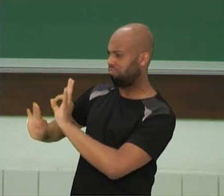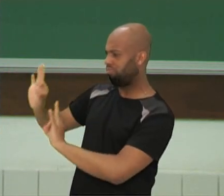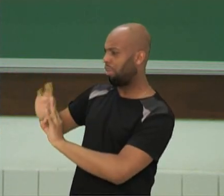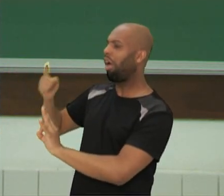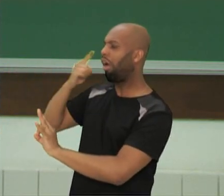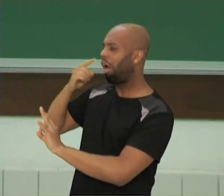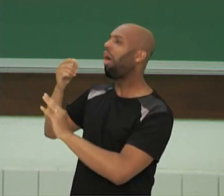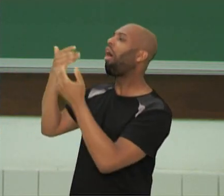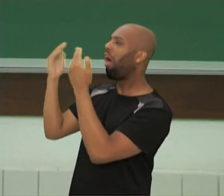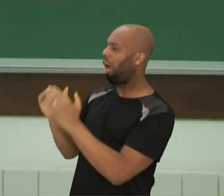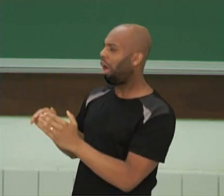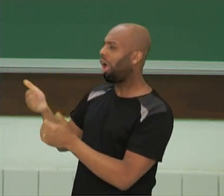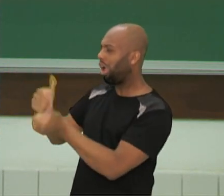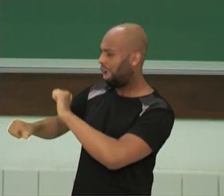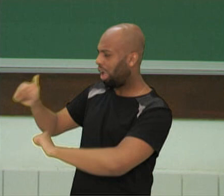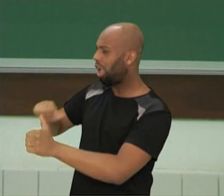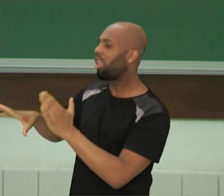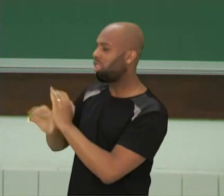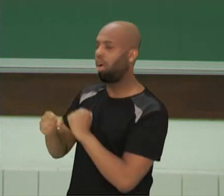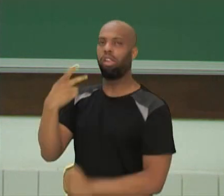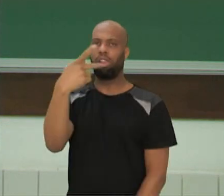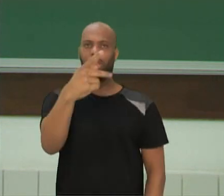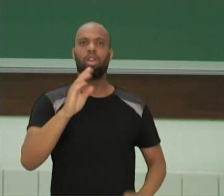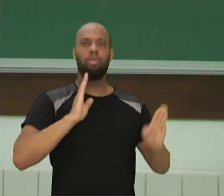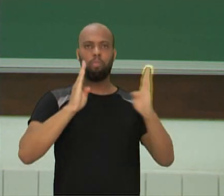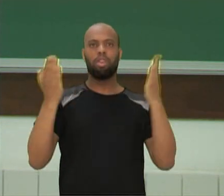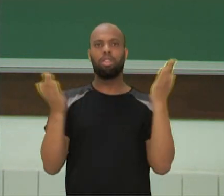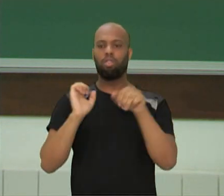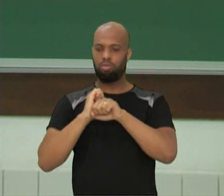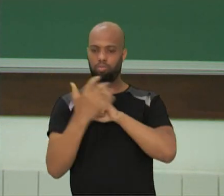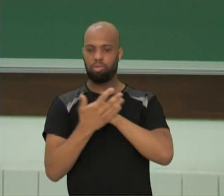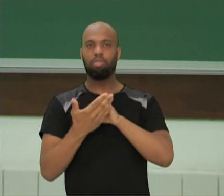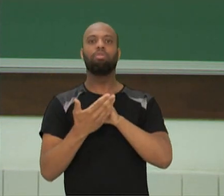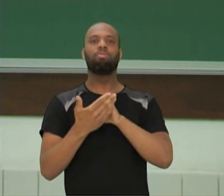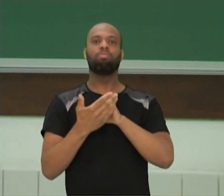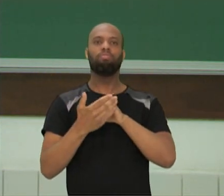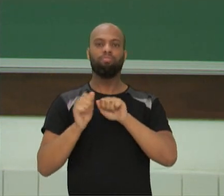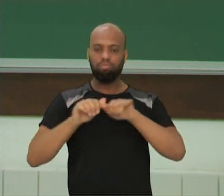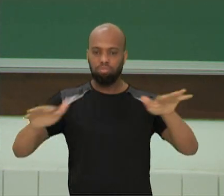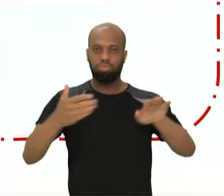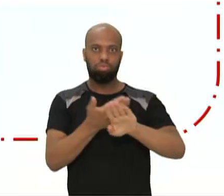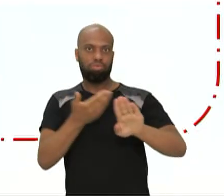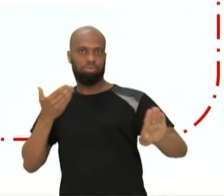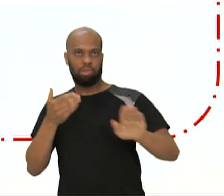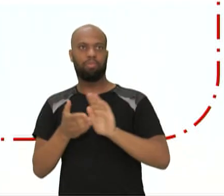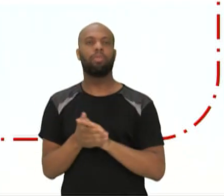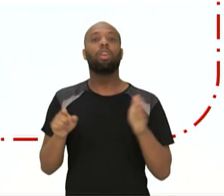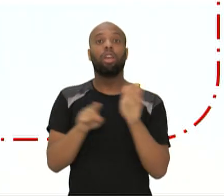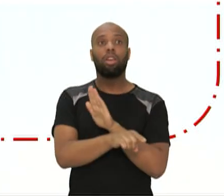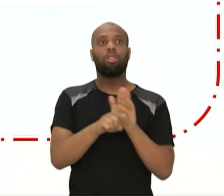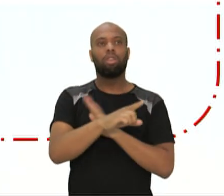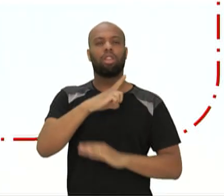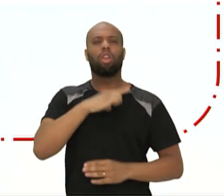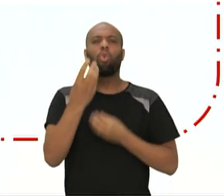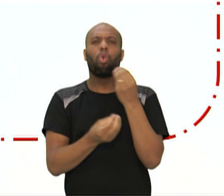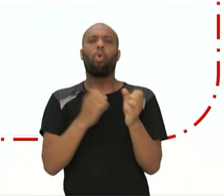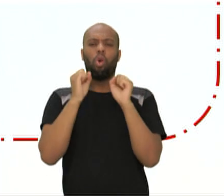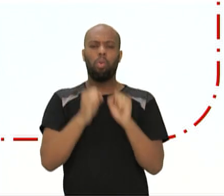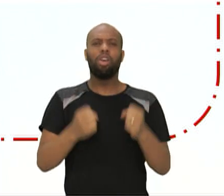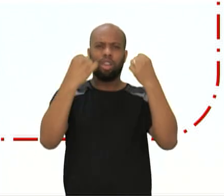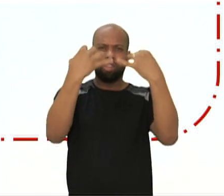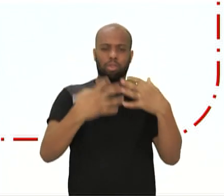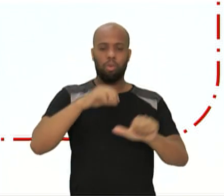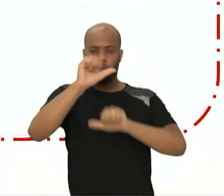o processo de frequência durante esse período de quarentena. Então, a pergunta está ali na tela. Ó. Como podemos definir